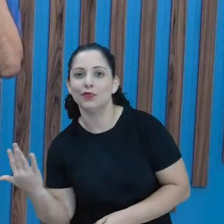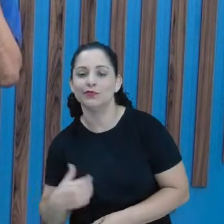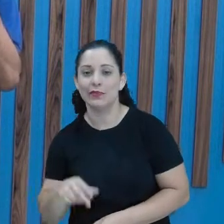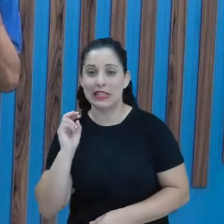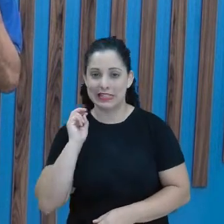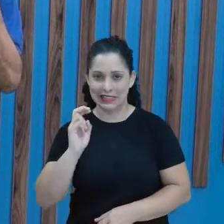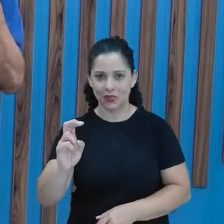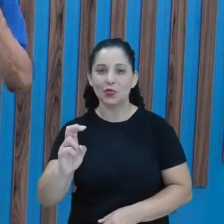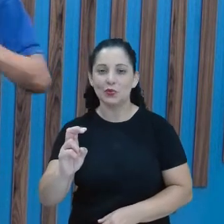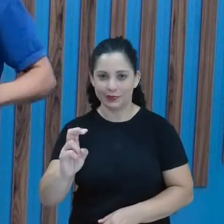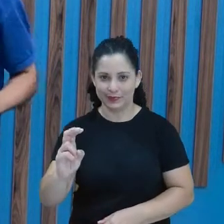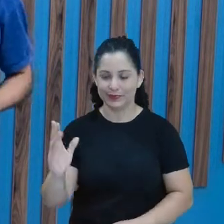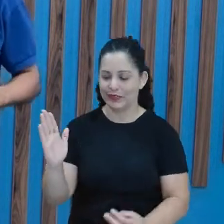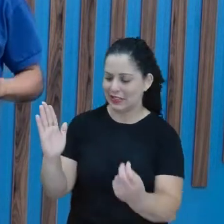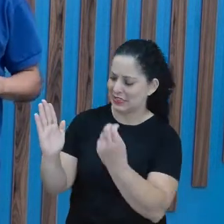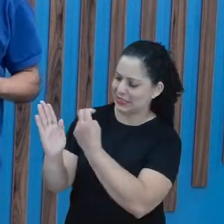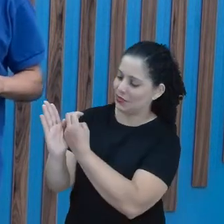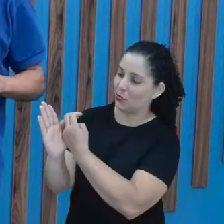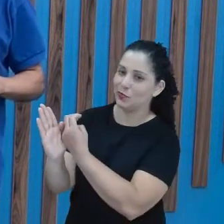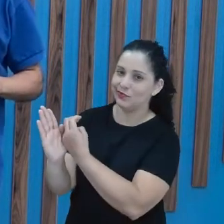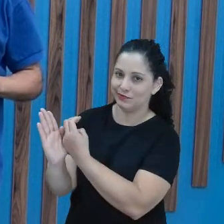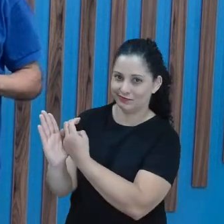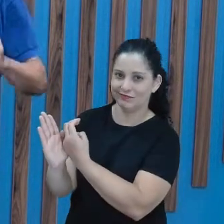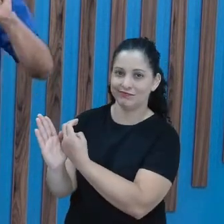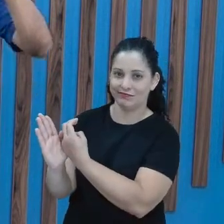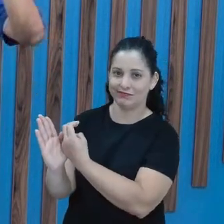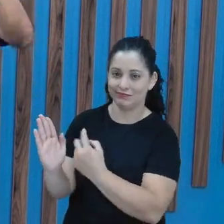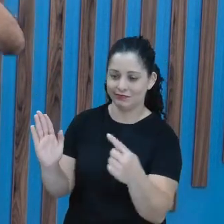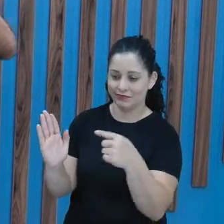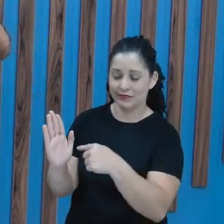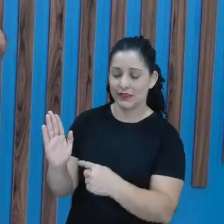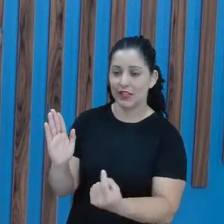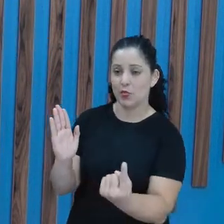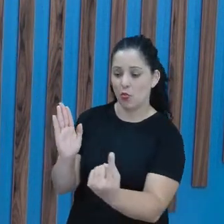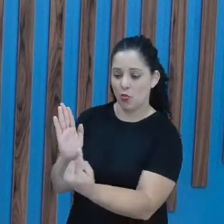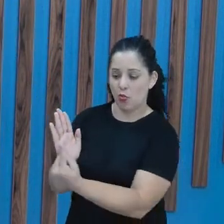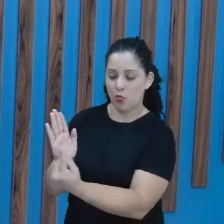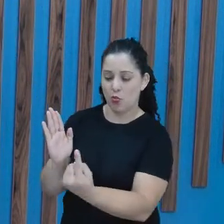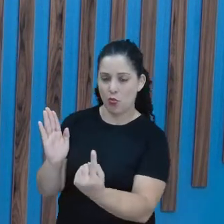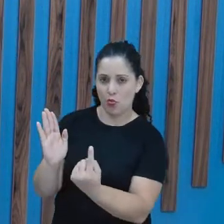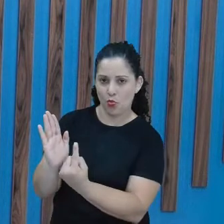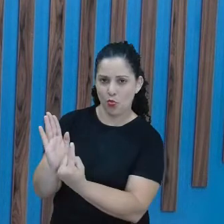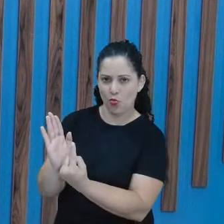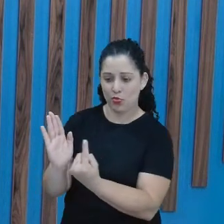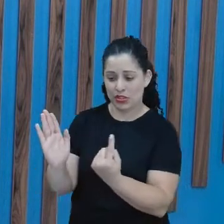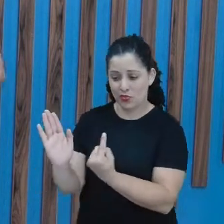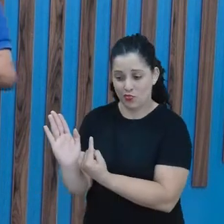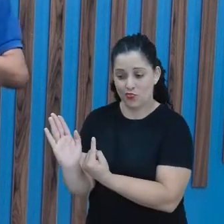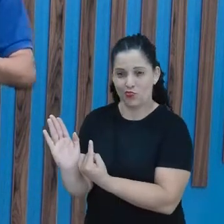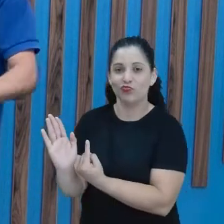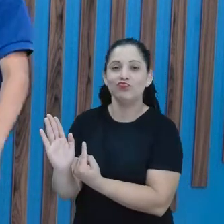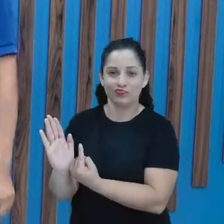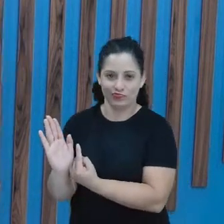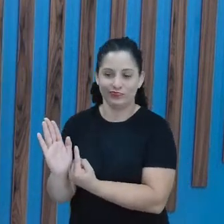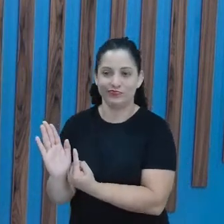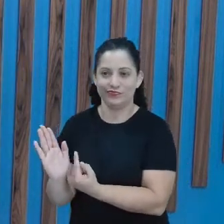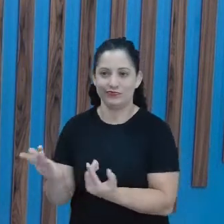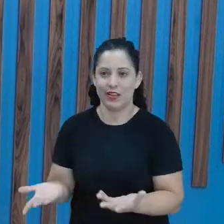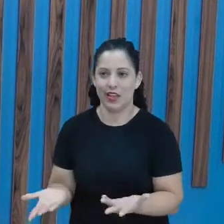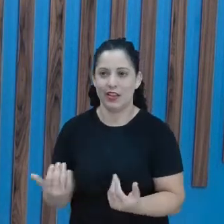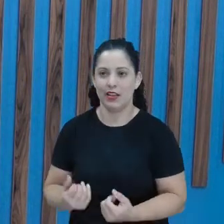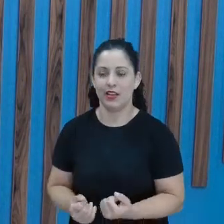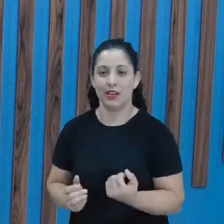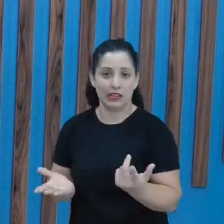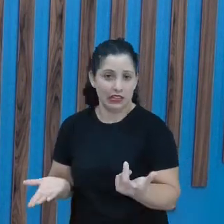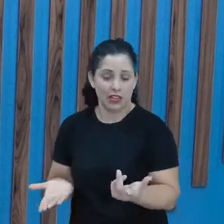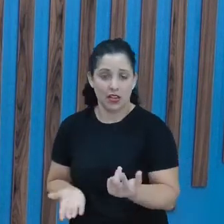cinco. Por cinco. E aí vou dividir por cinco, vai ficar um, um e um. Porque, ó, eu vou dividir, Aqui não